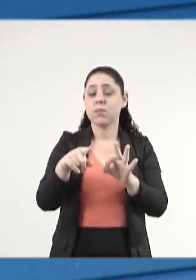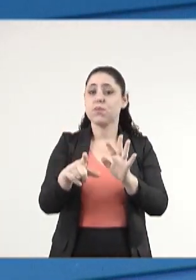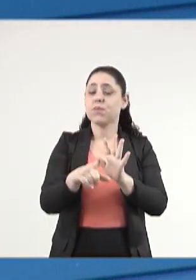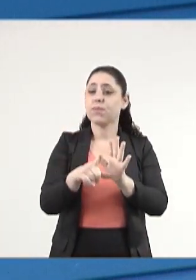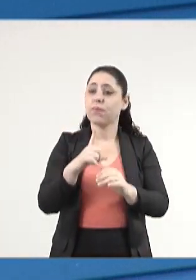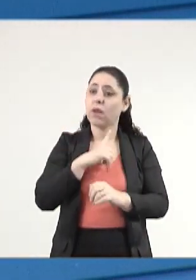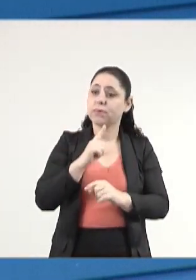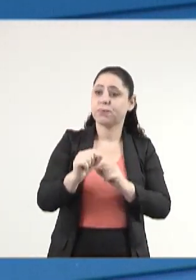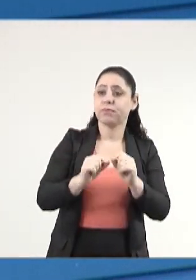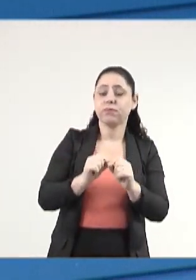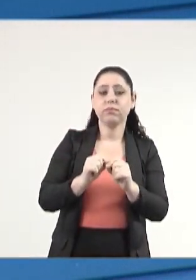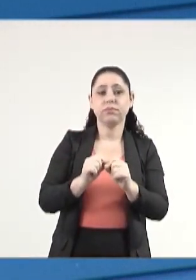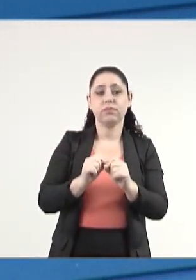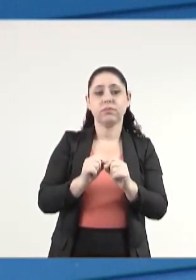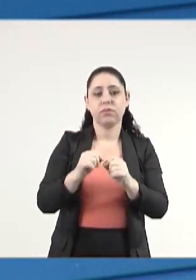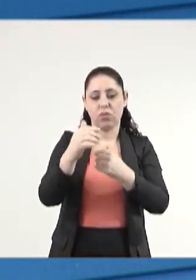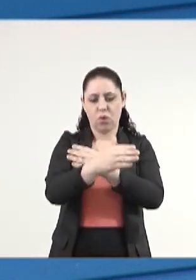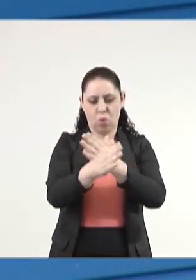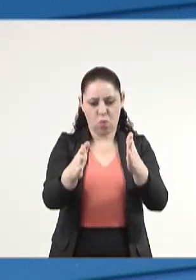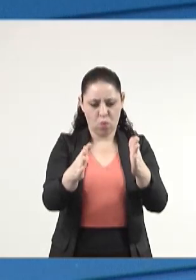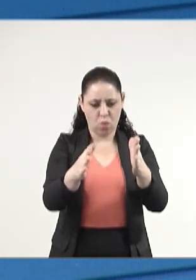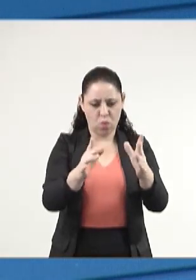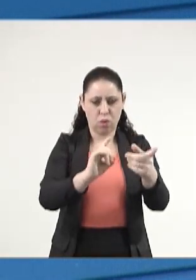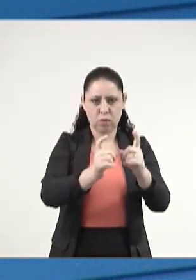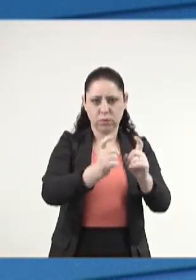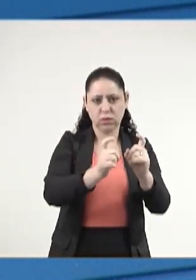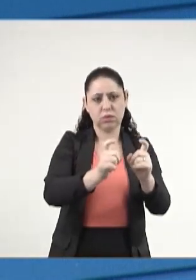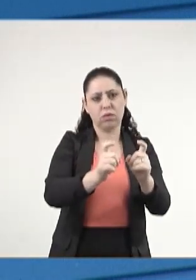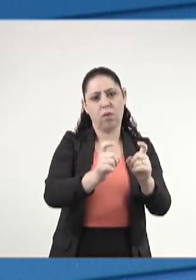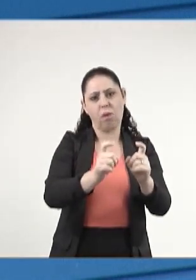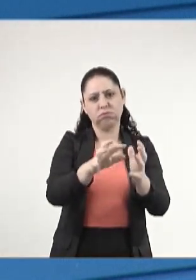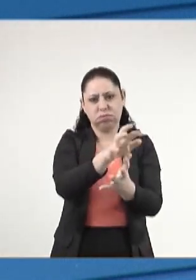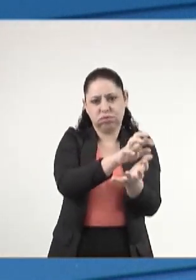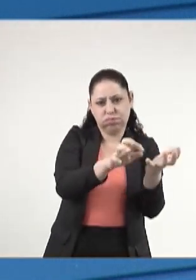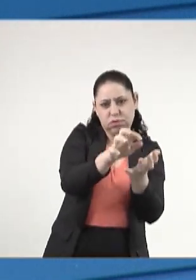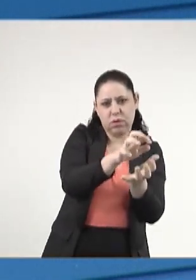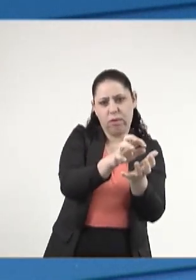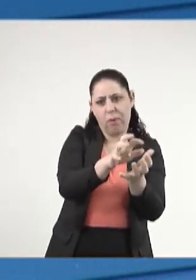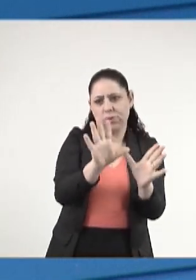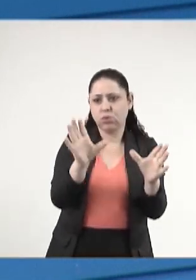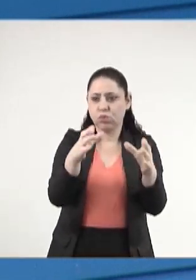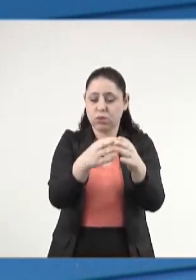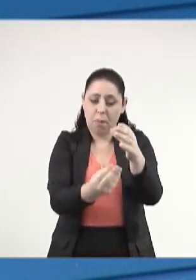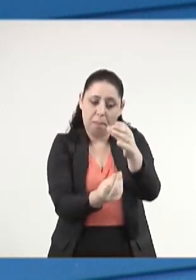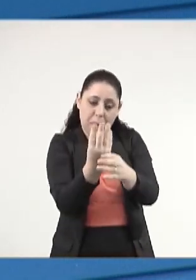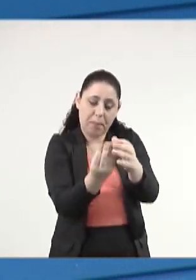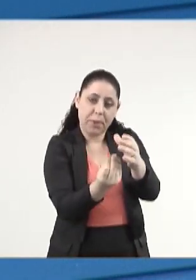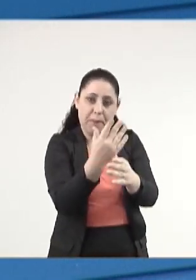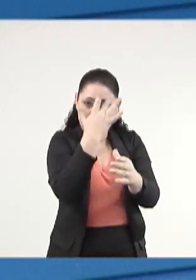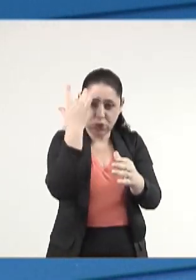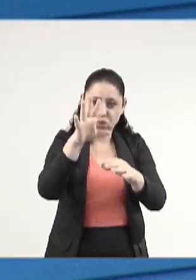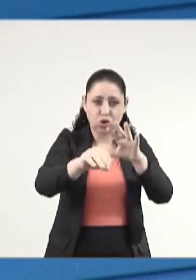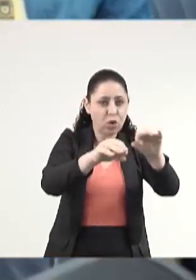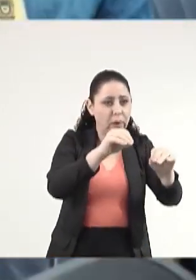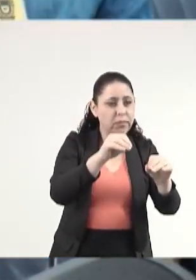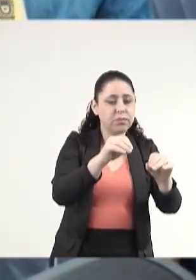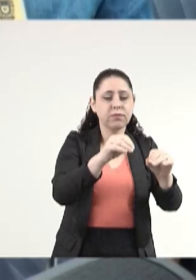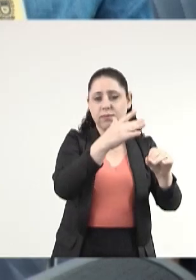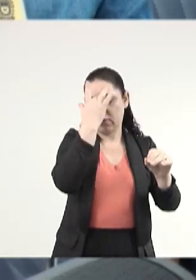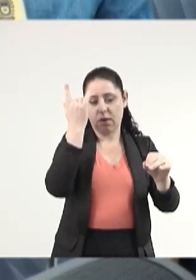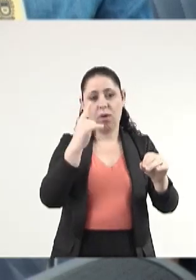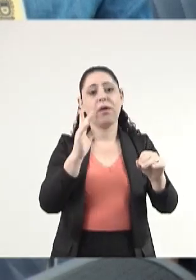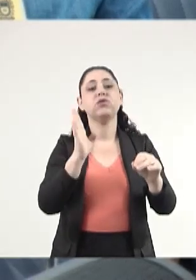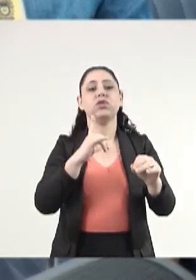né, um gabinete, né, de crise para atuar nessas situações.